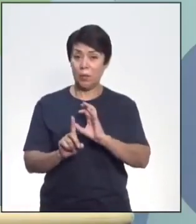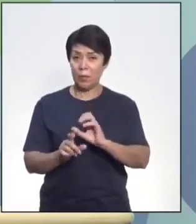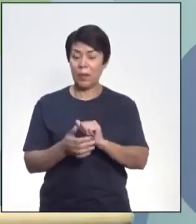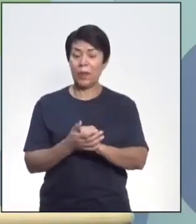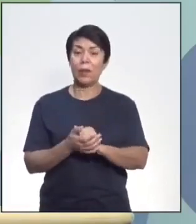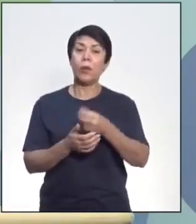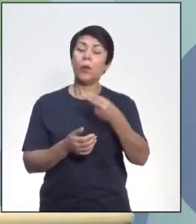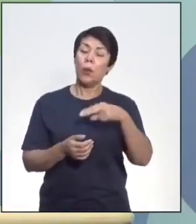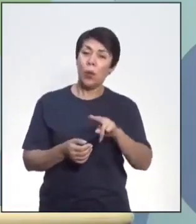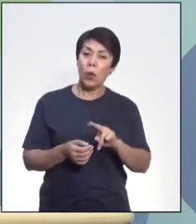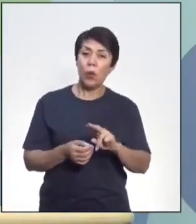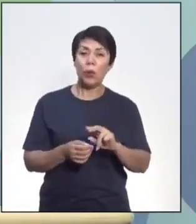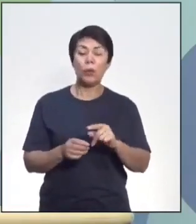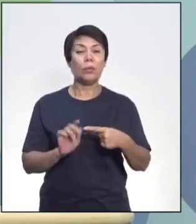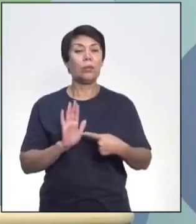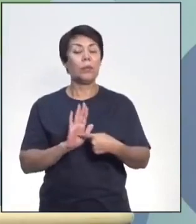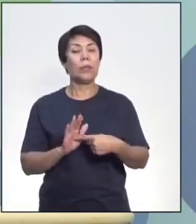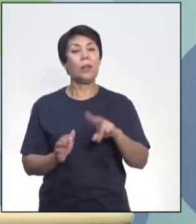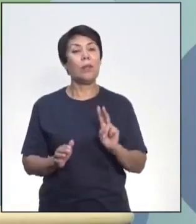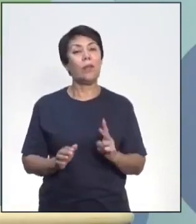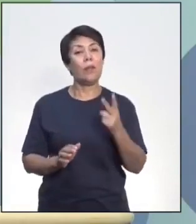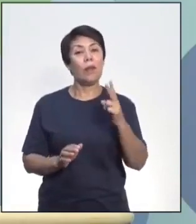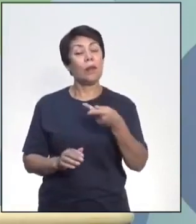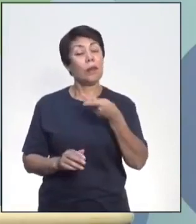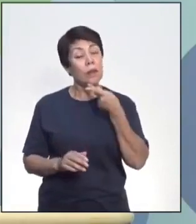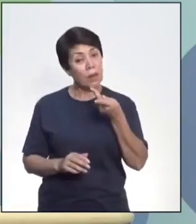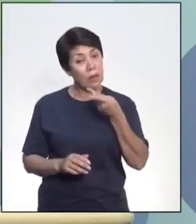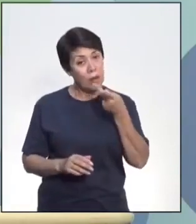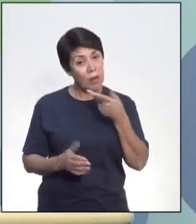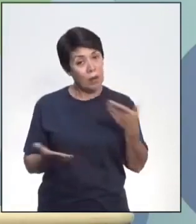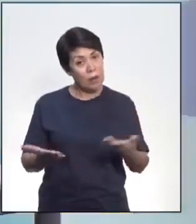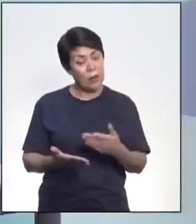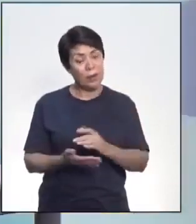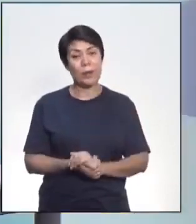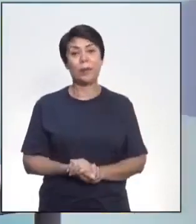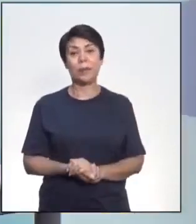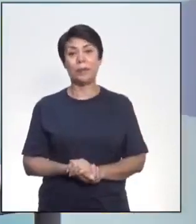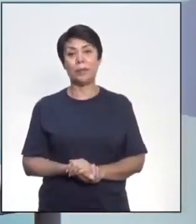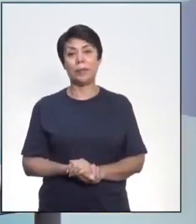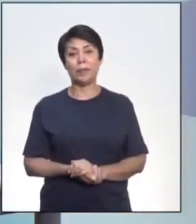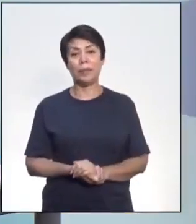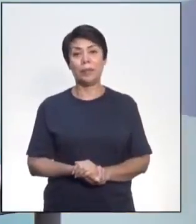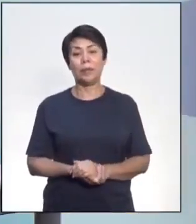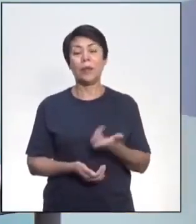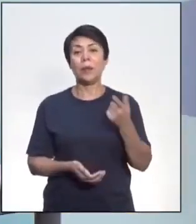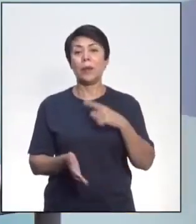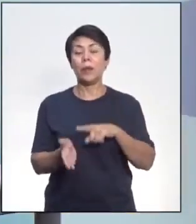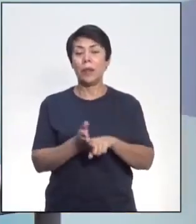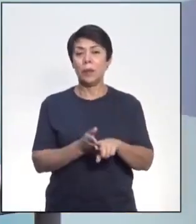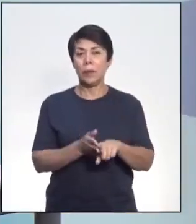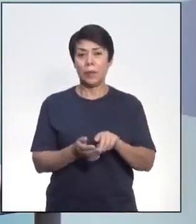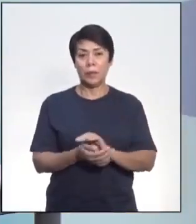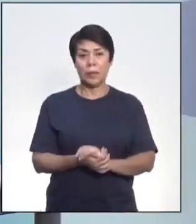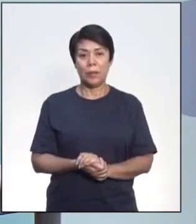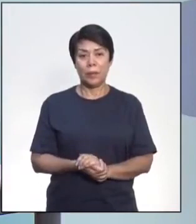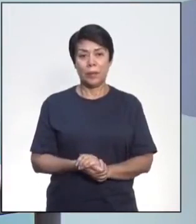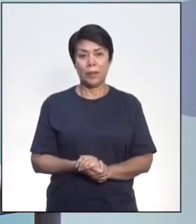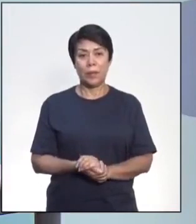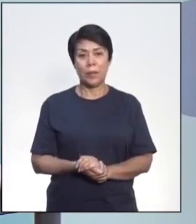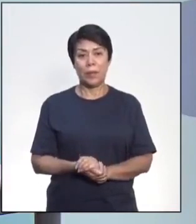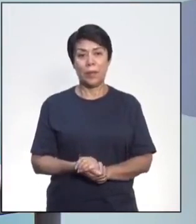ou apresentando exatamente esse valor que você acabou de comentar com eles. Sim, perfeito. Mais uma perguntinha para vocês. Vamos